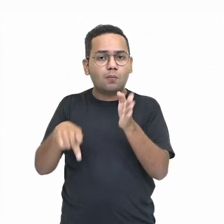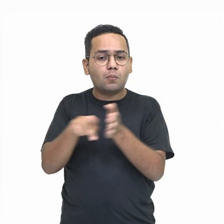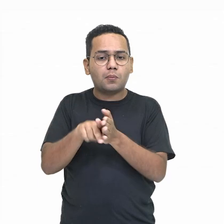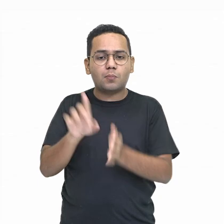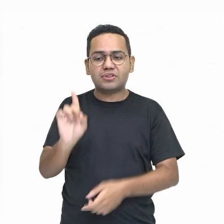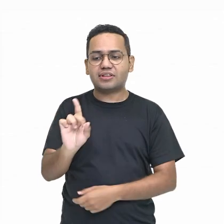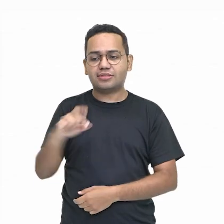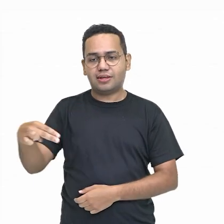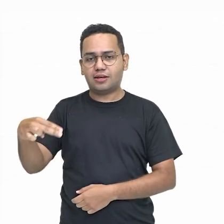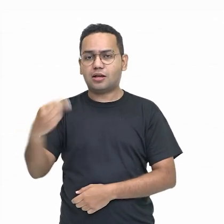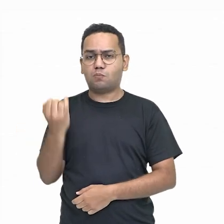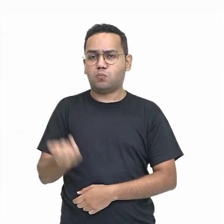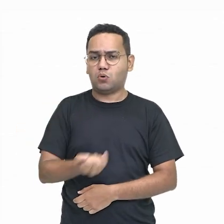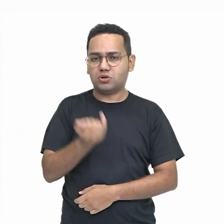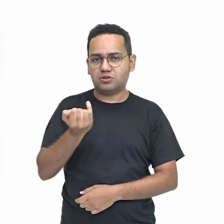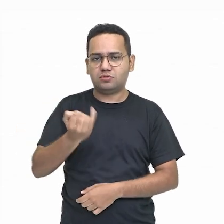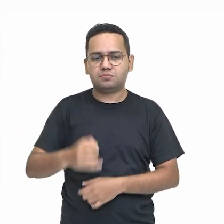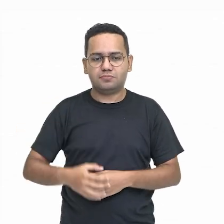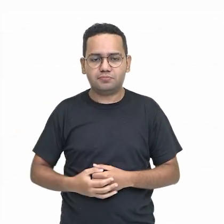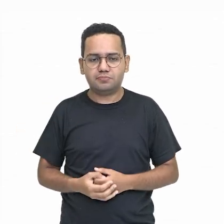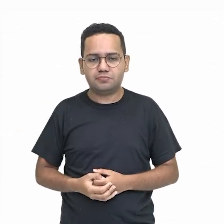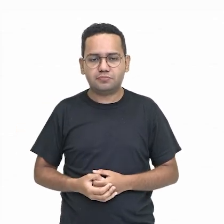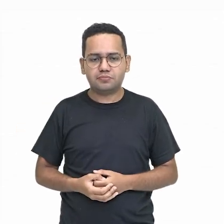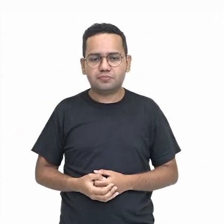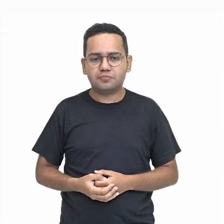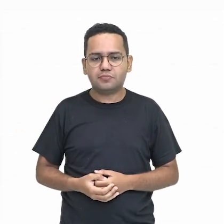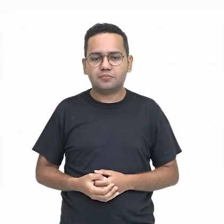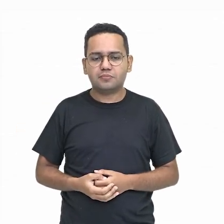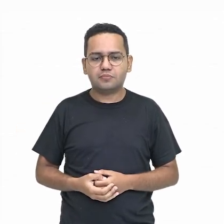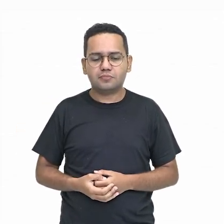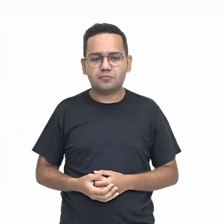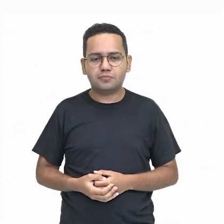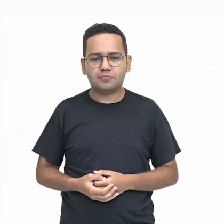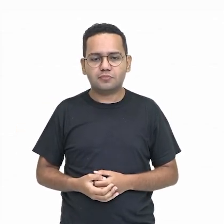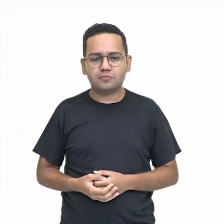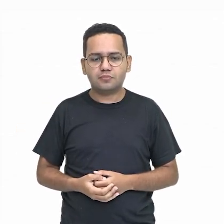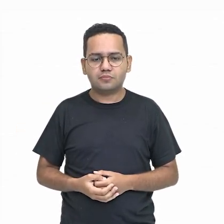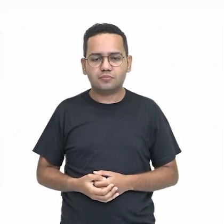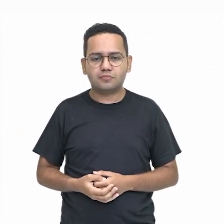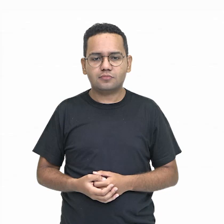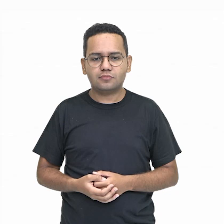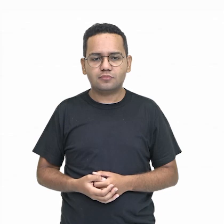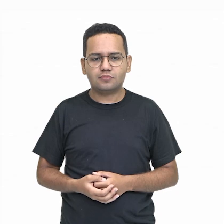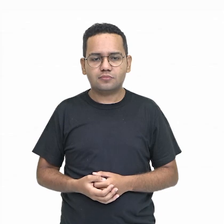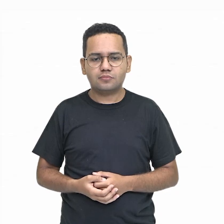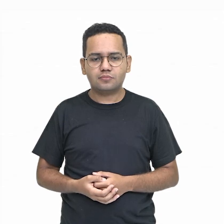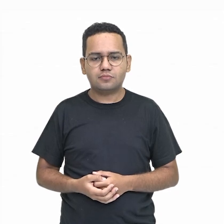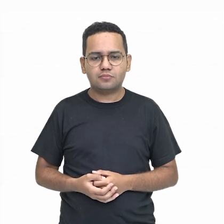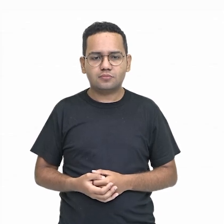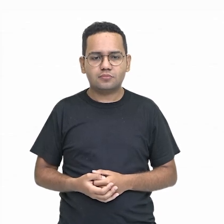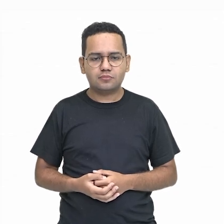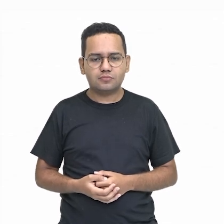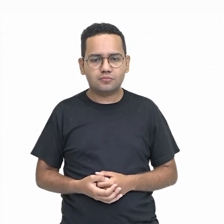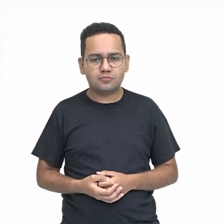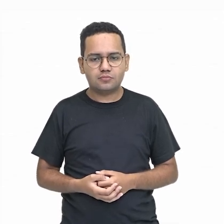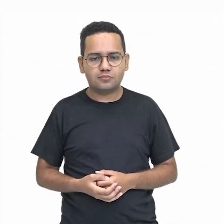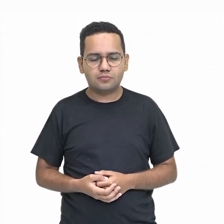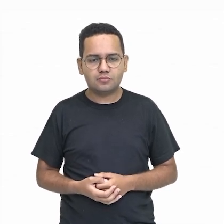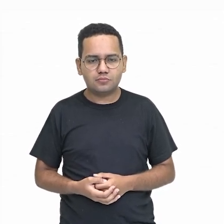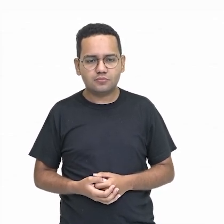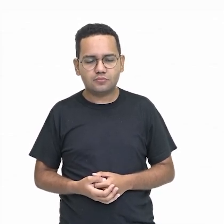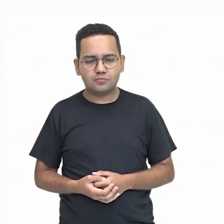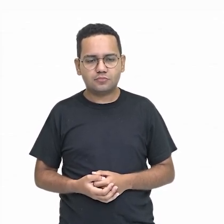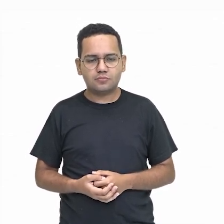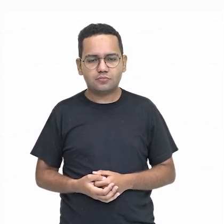dinâmica. A mudança de movimento é proporcional à força motora imprimida e